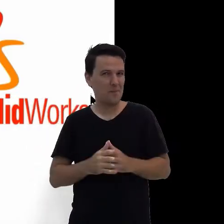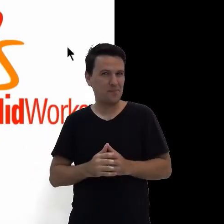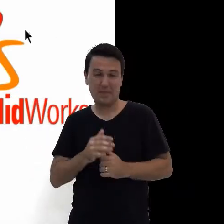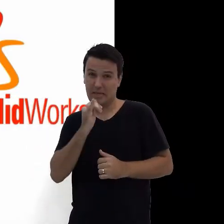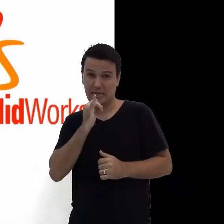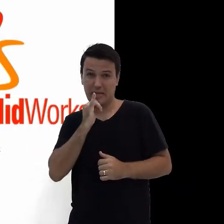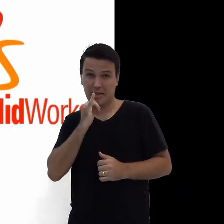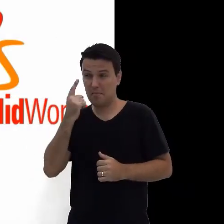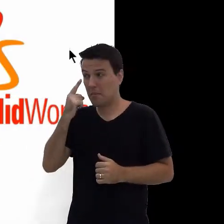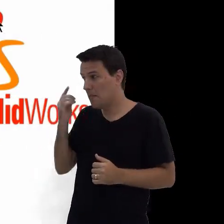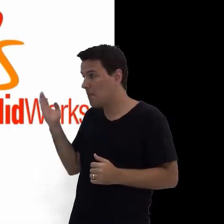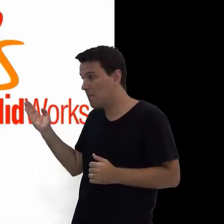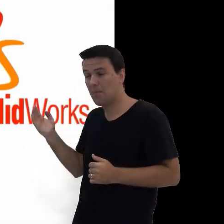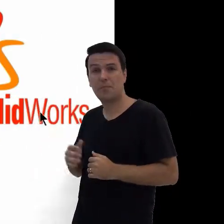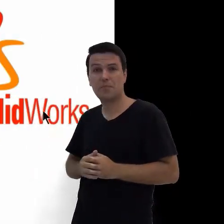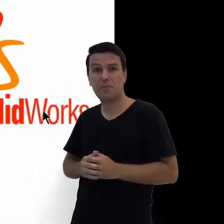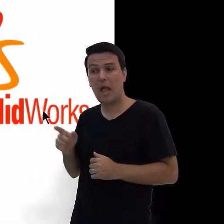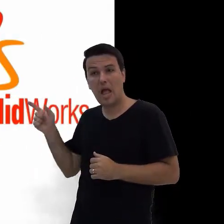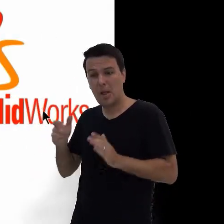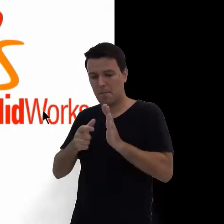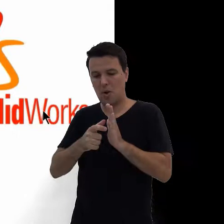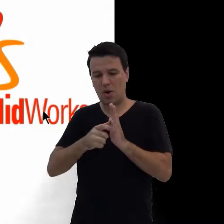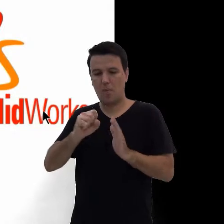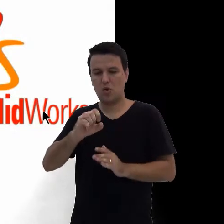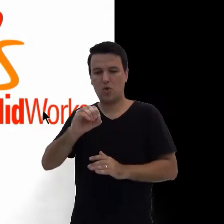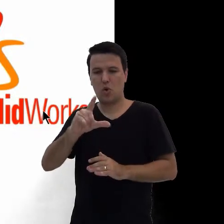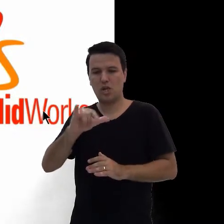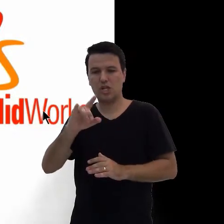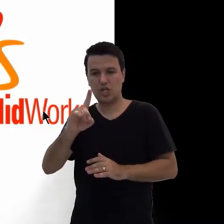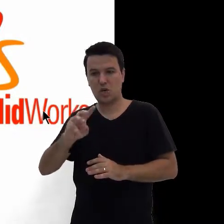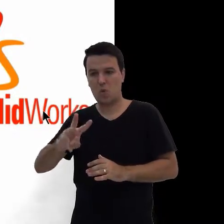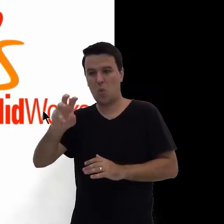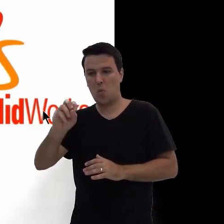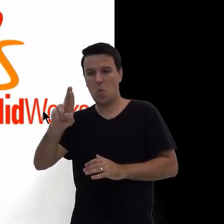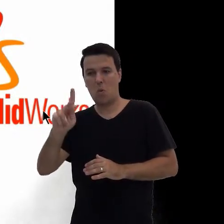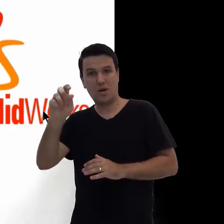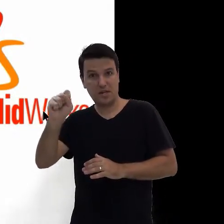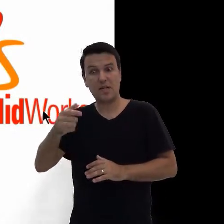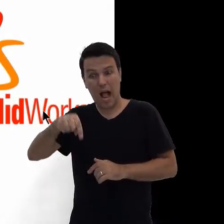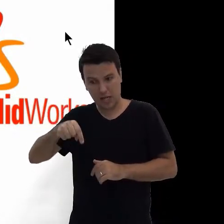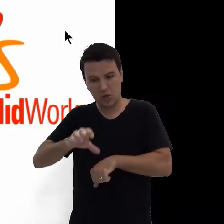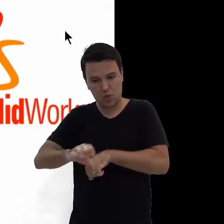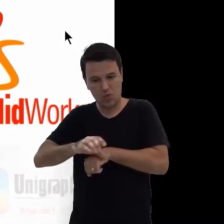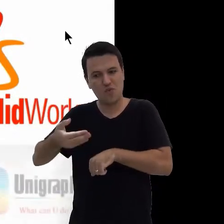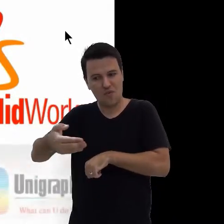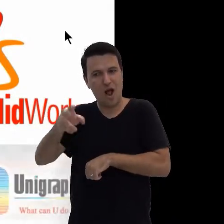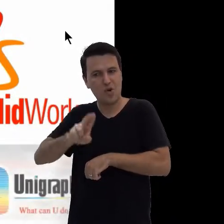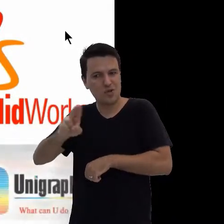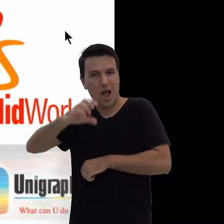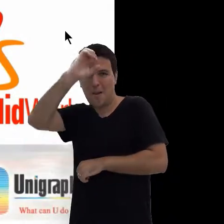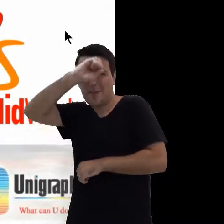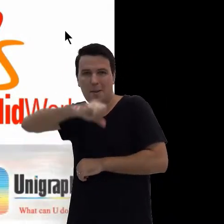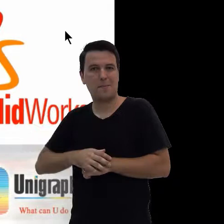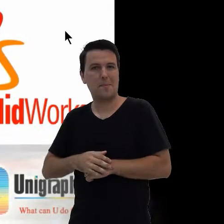aqui é o SolidWorks, que é o programa que nós vamos usar no nosso curso.